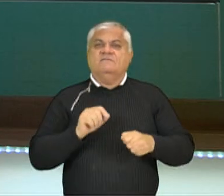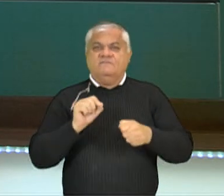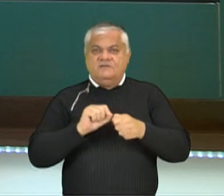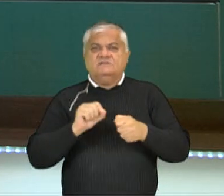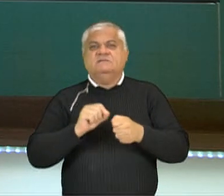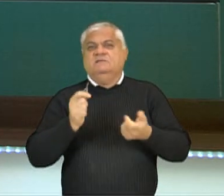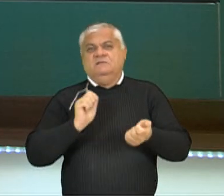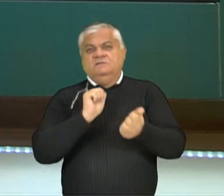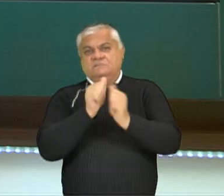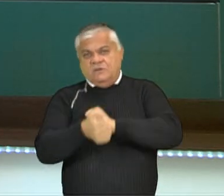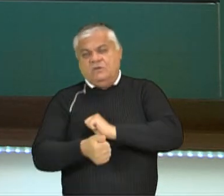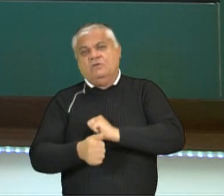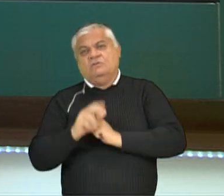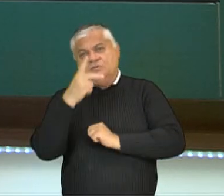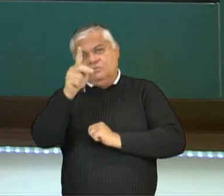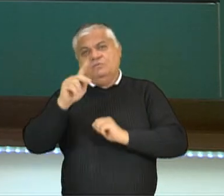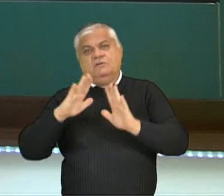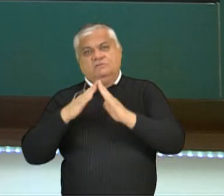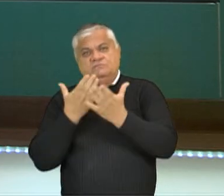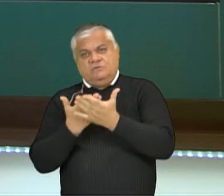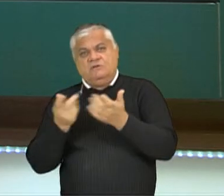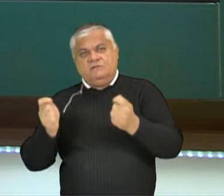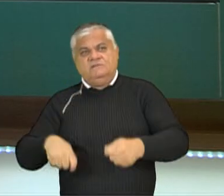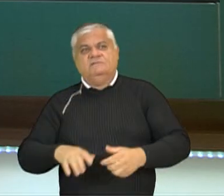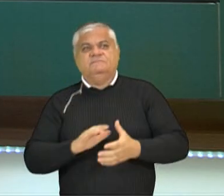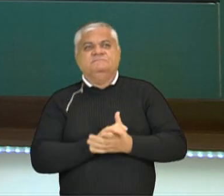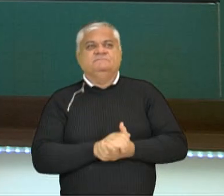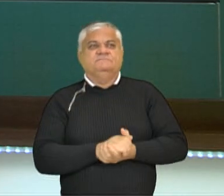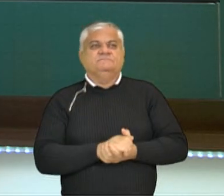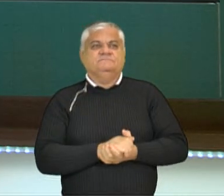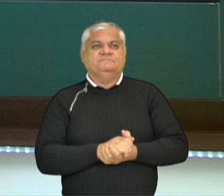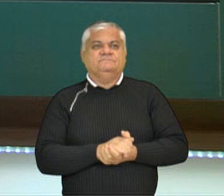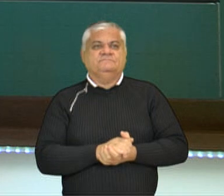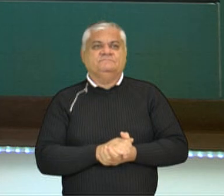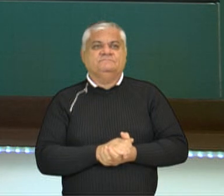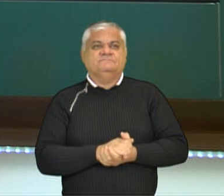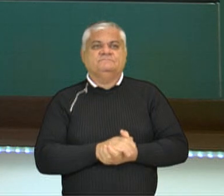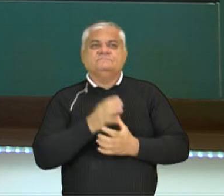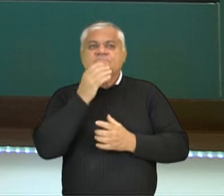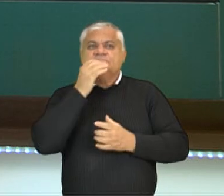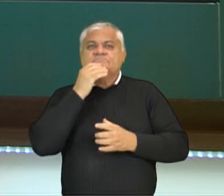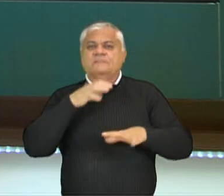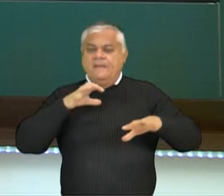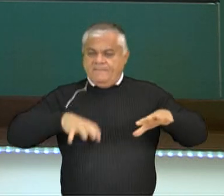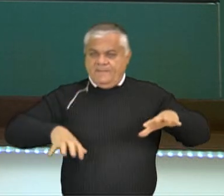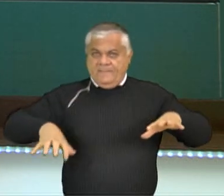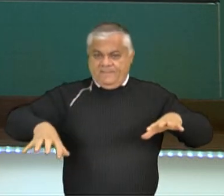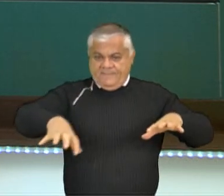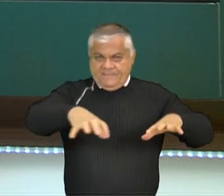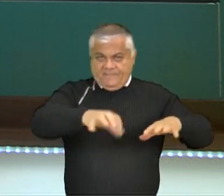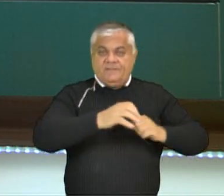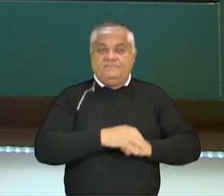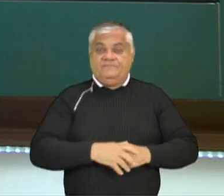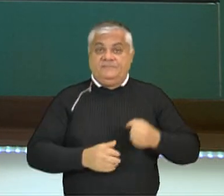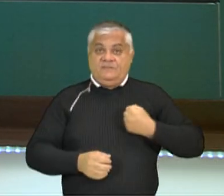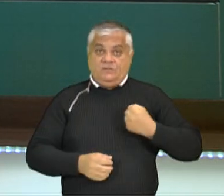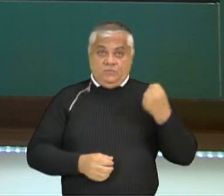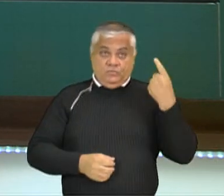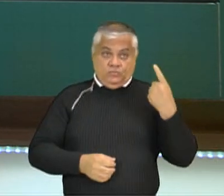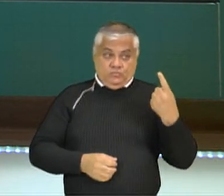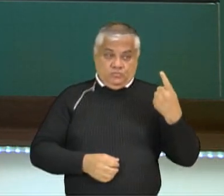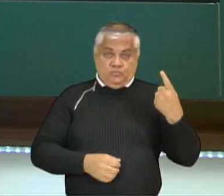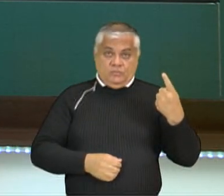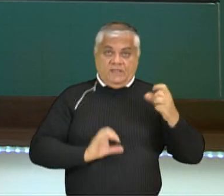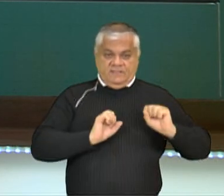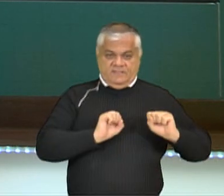vezes aí na sua escola, no seu colégio. Os setores, ó, a gente tem o setor 1, que é o setor de